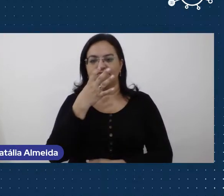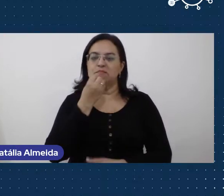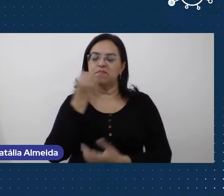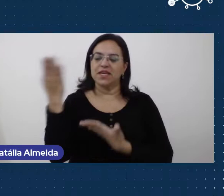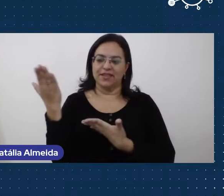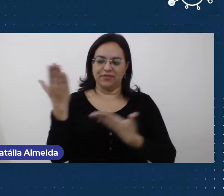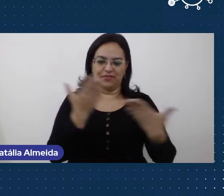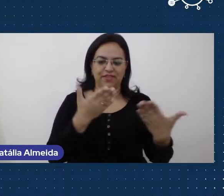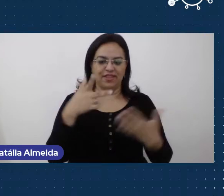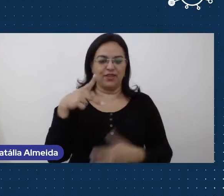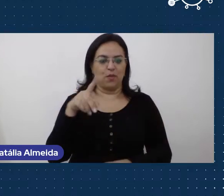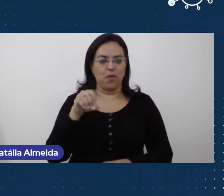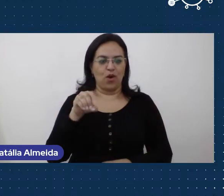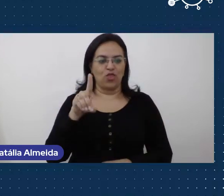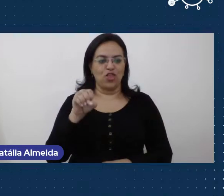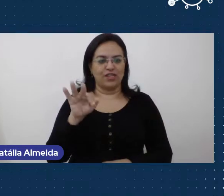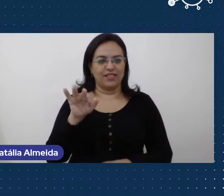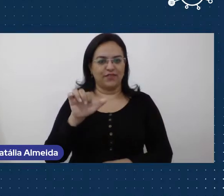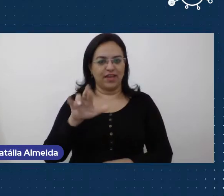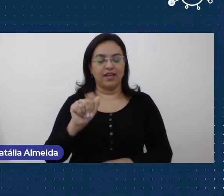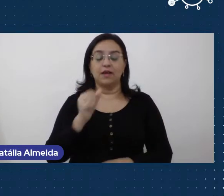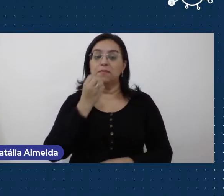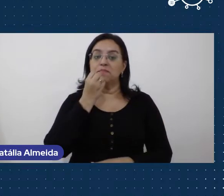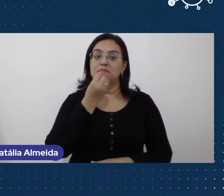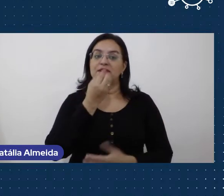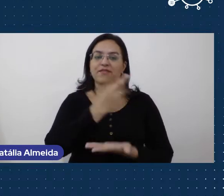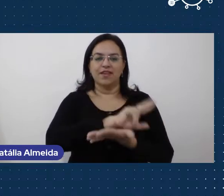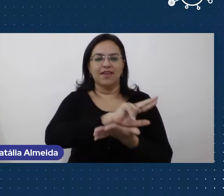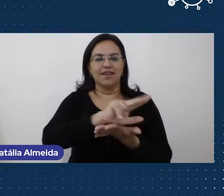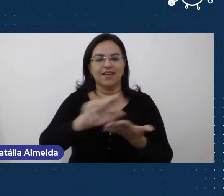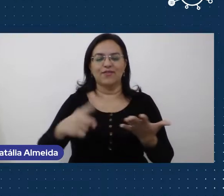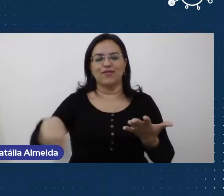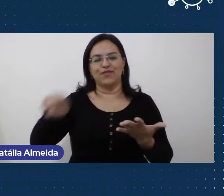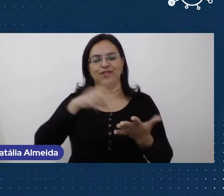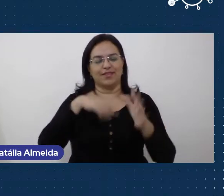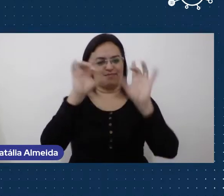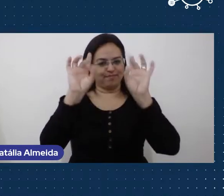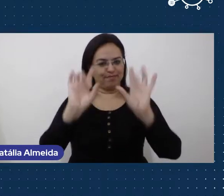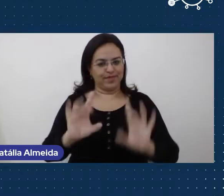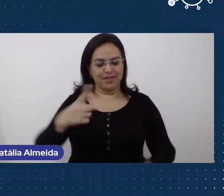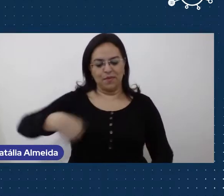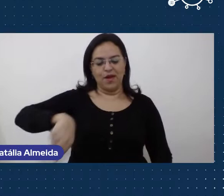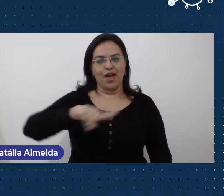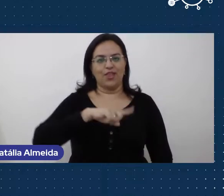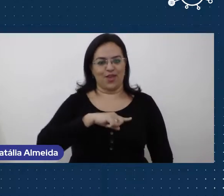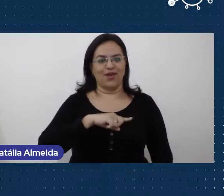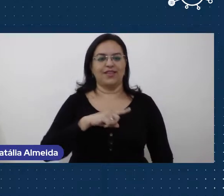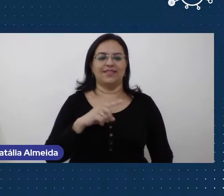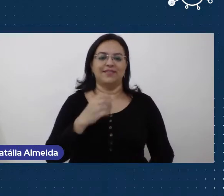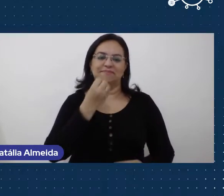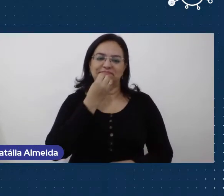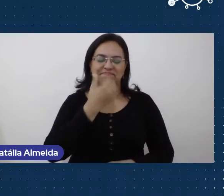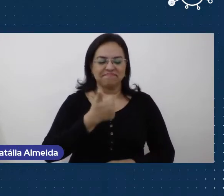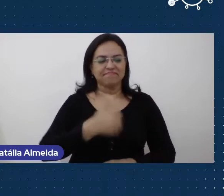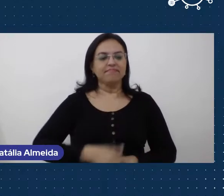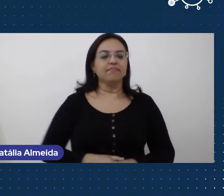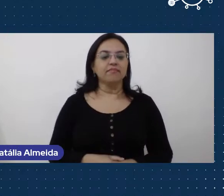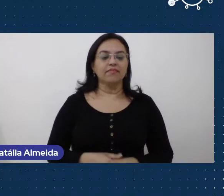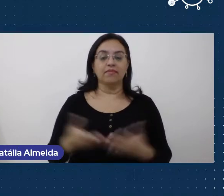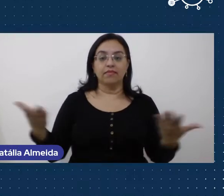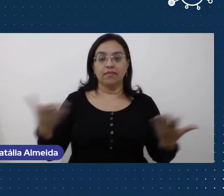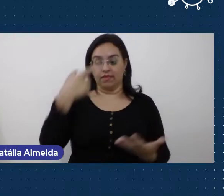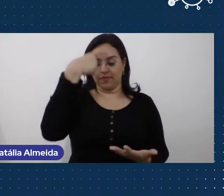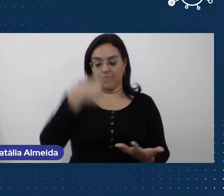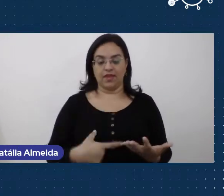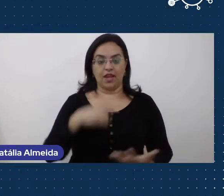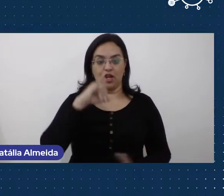ao Plurisaberes, vocês são aí o nosso tesouro, a nossa audiência querida. Eu sou a